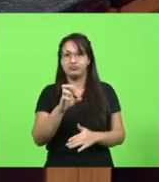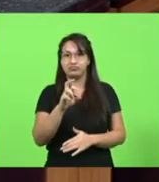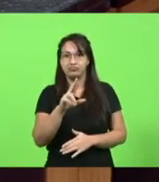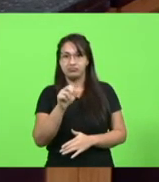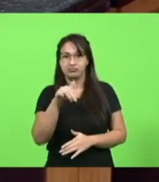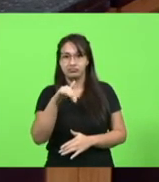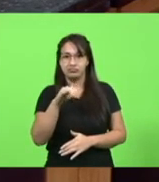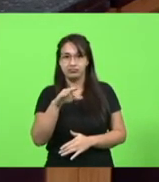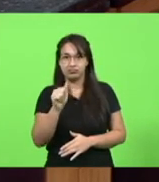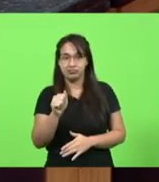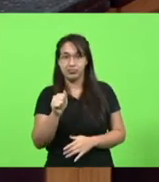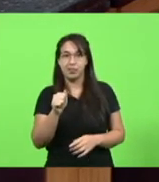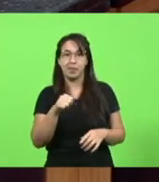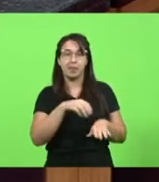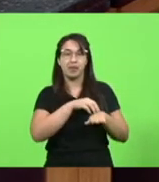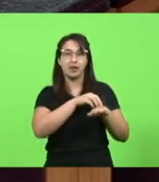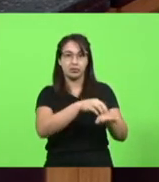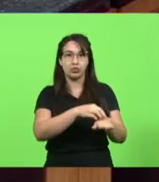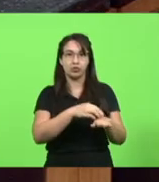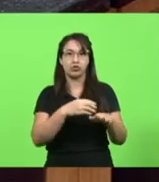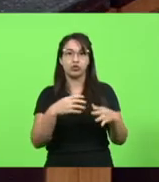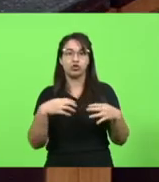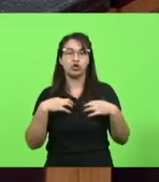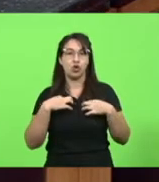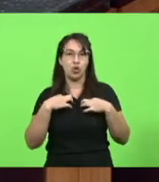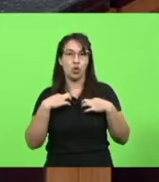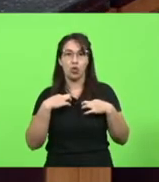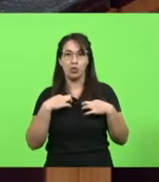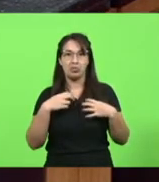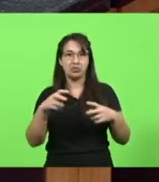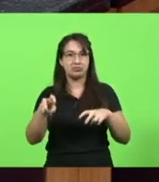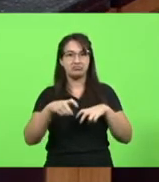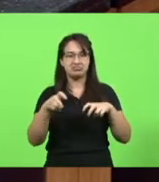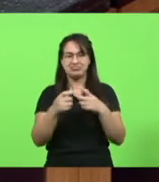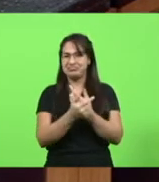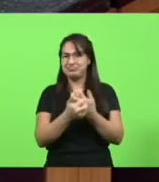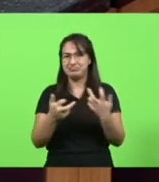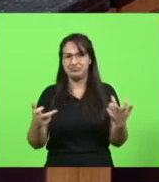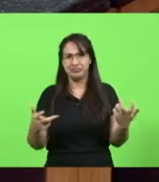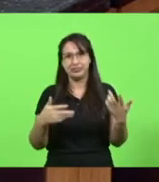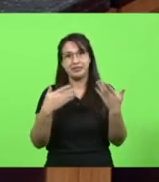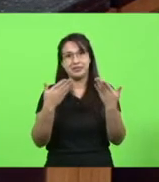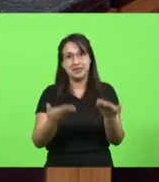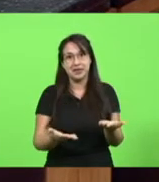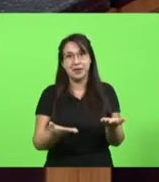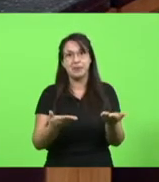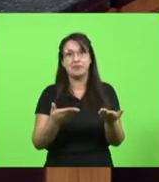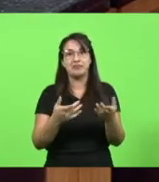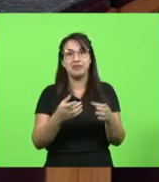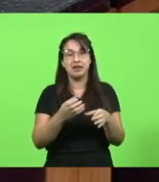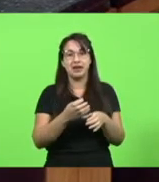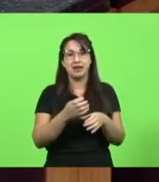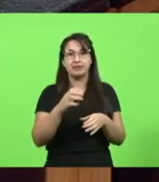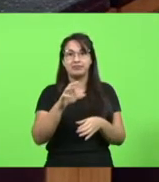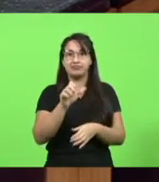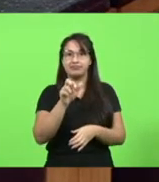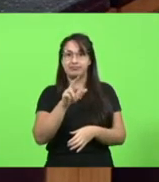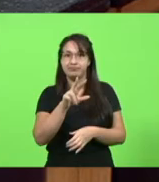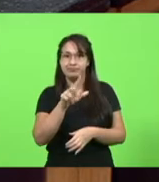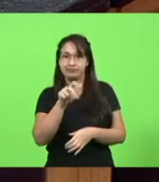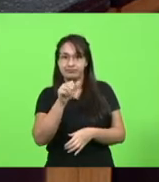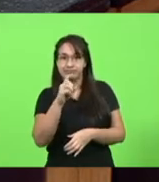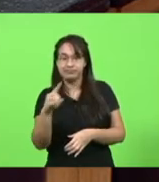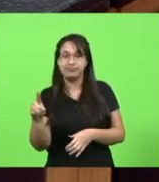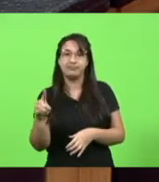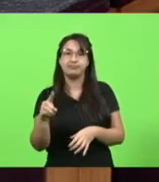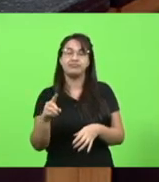vestuário, transporte, agro, enfim, várias. Então, o carvão faz parte da nossa história. Essa não é a primeira crise